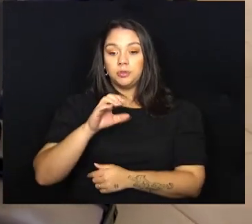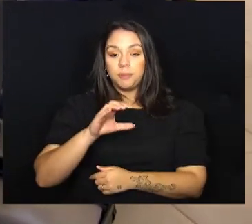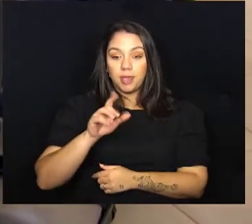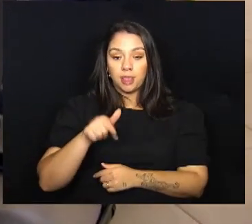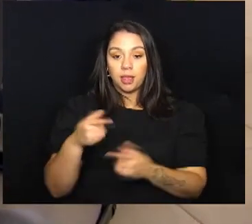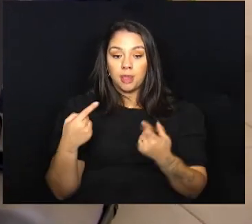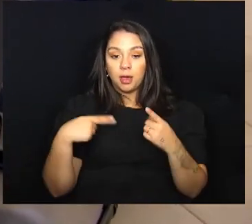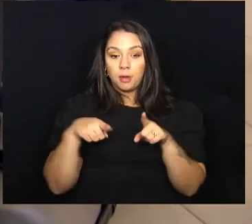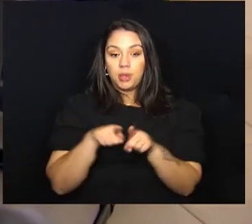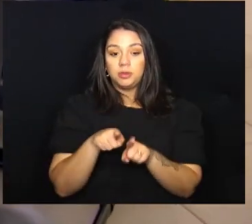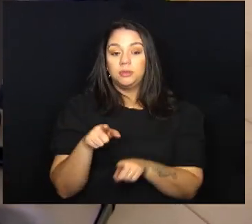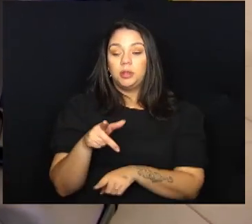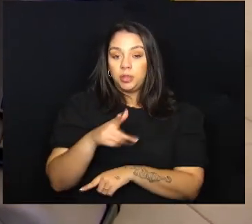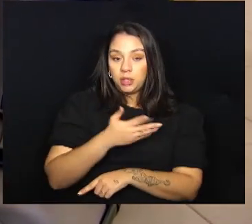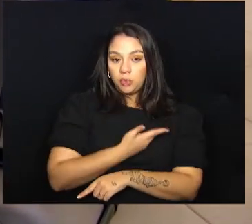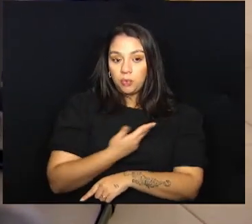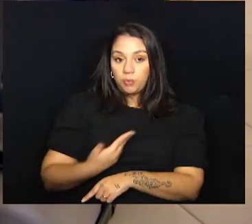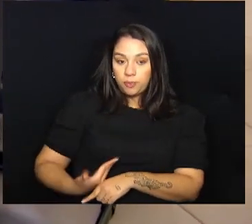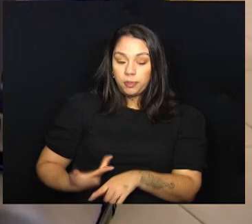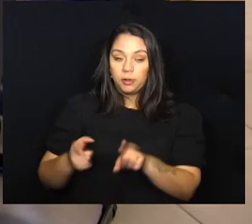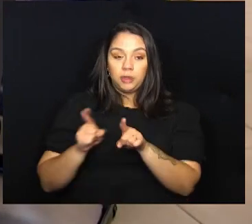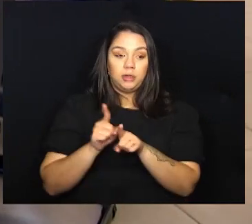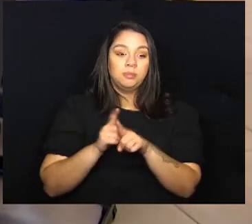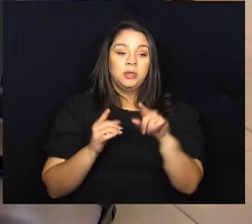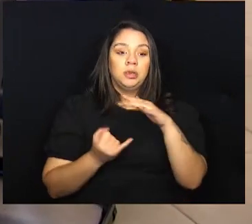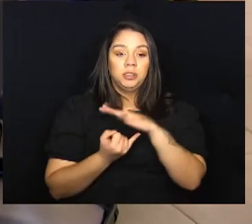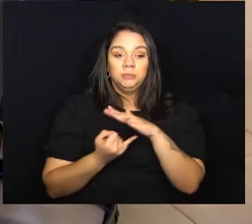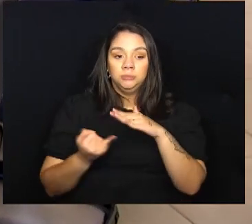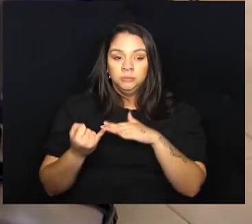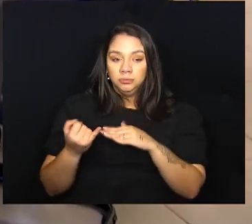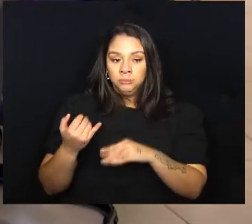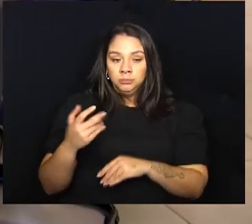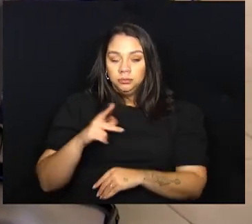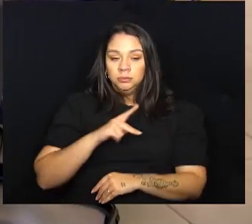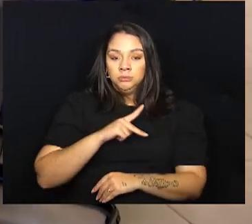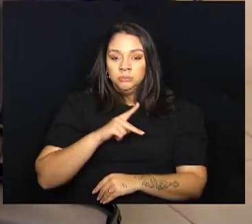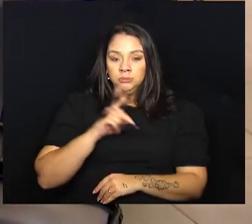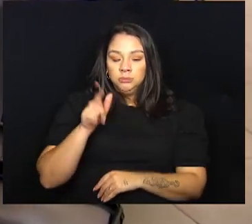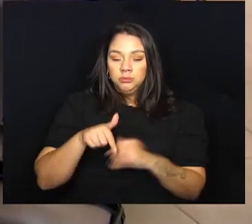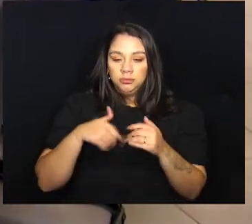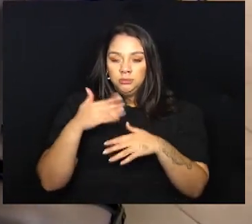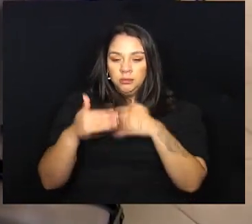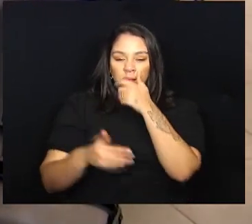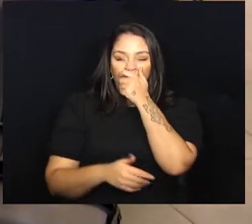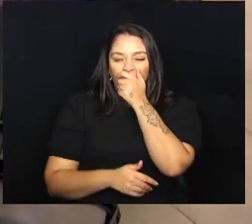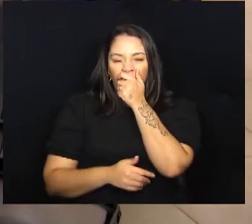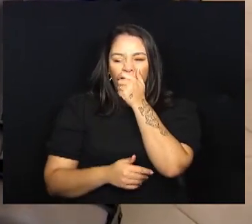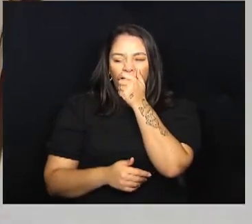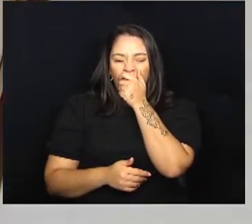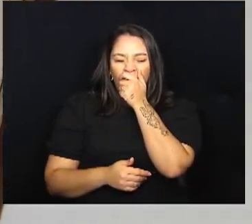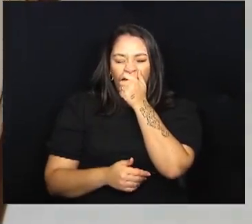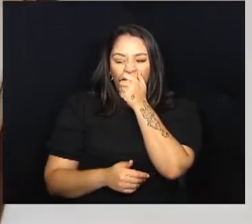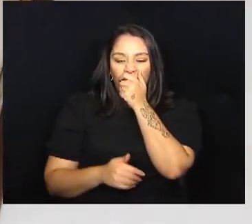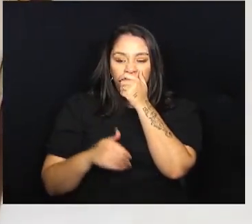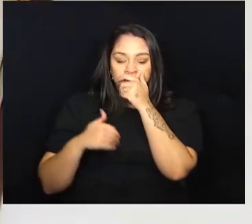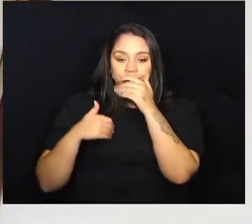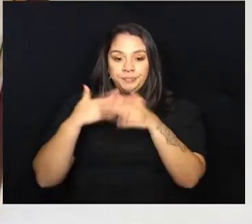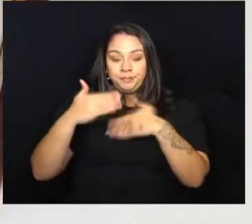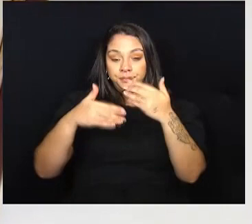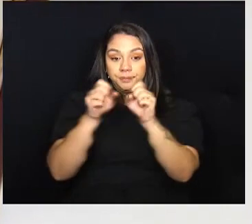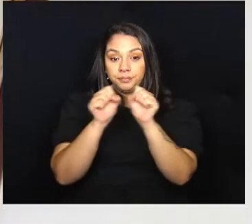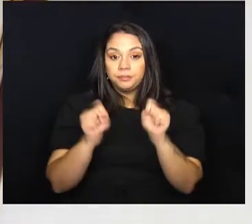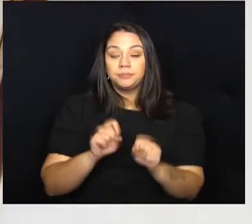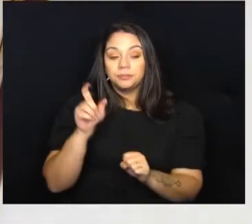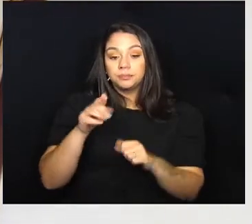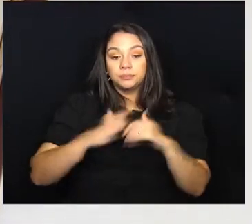com órgãos públicos e instituições privadas para o desenvolvimento de programas, projetos, obras e atividades de